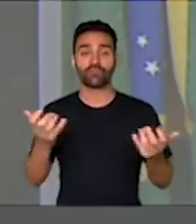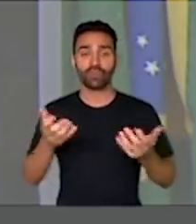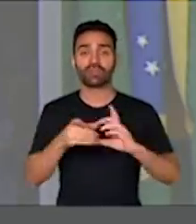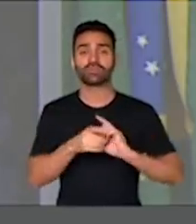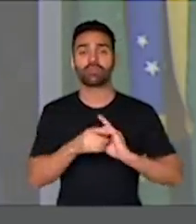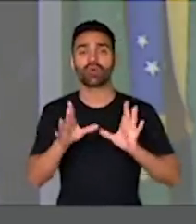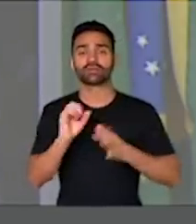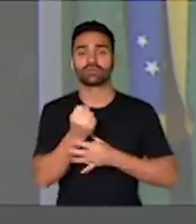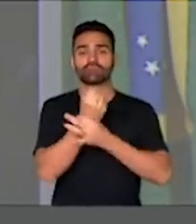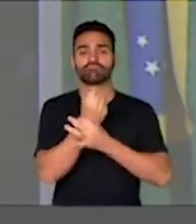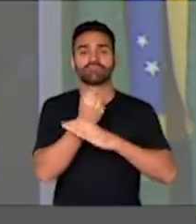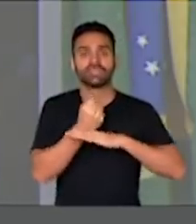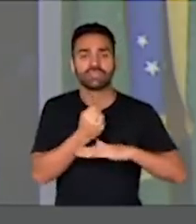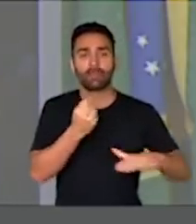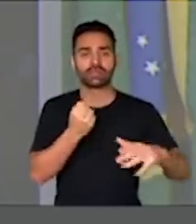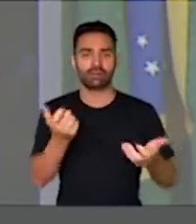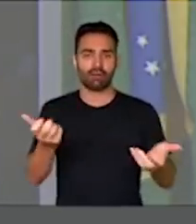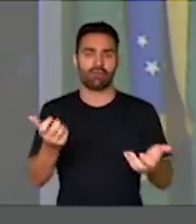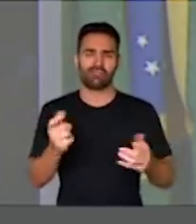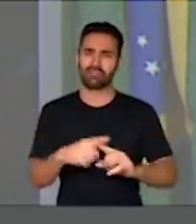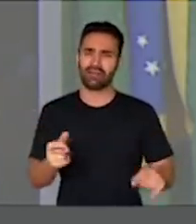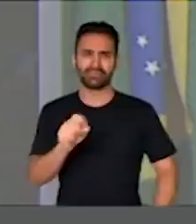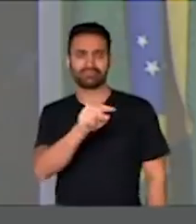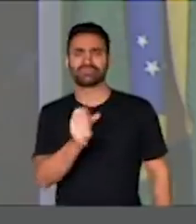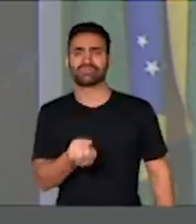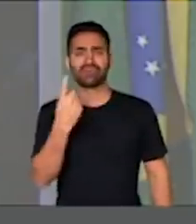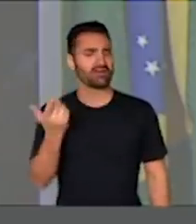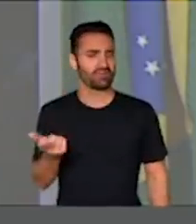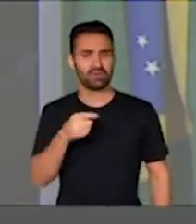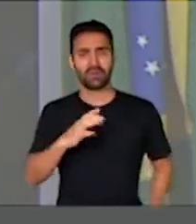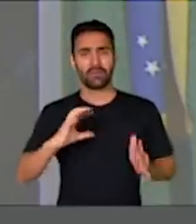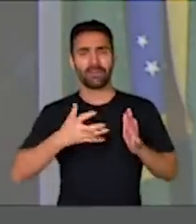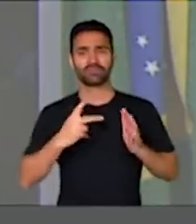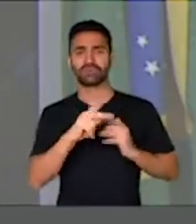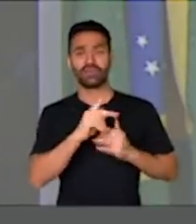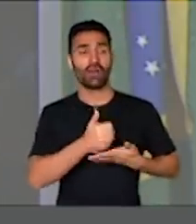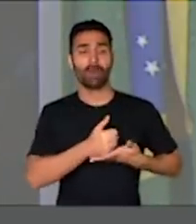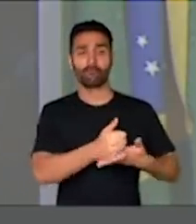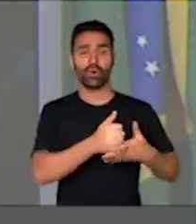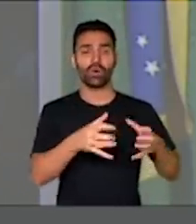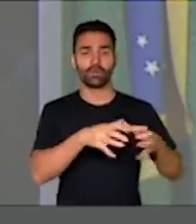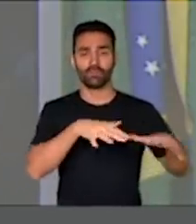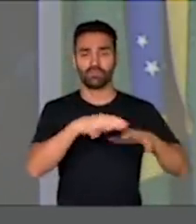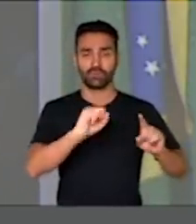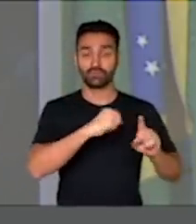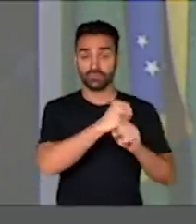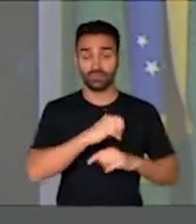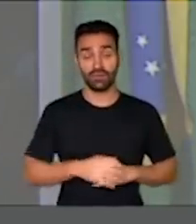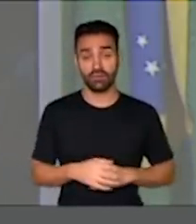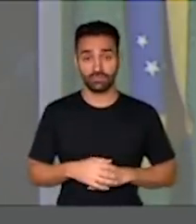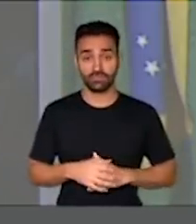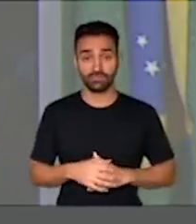democracia brasileira o que também é engraçado vindo de um partido que apoia movimentos sociais que